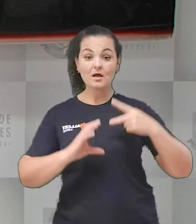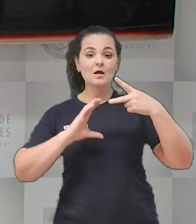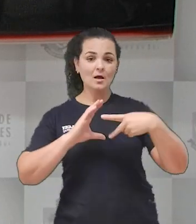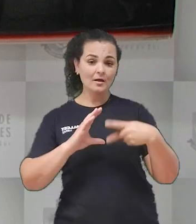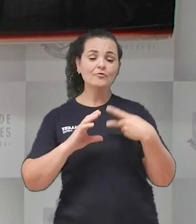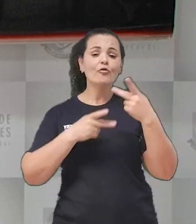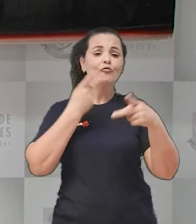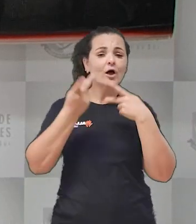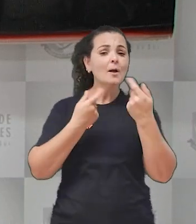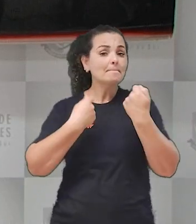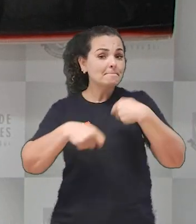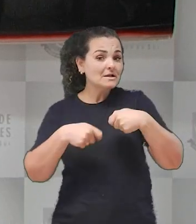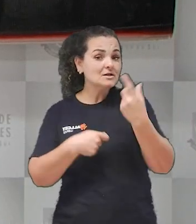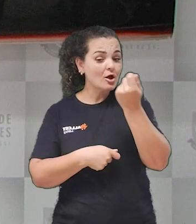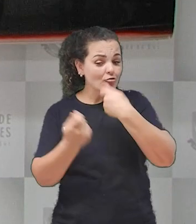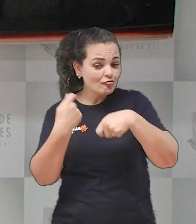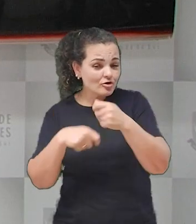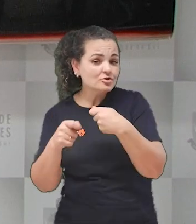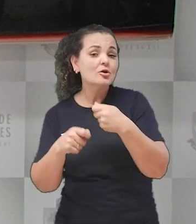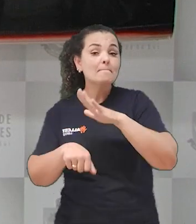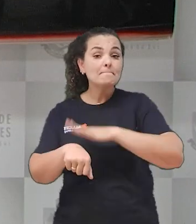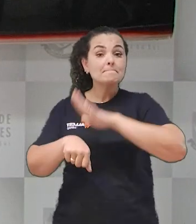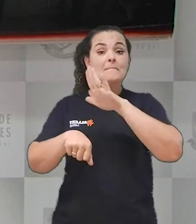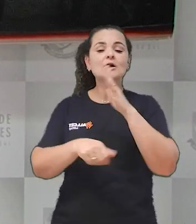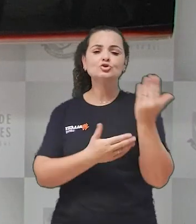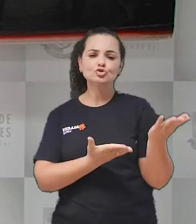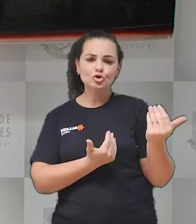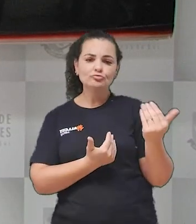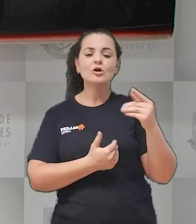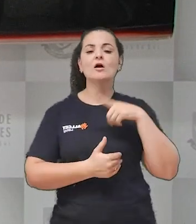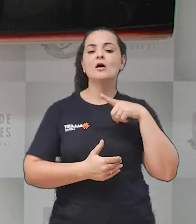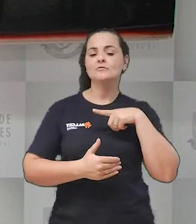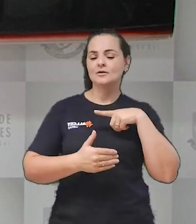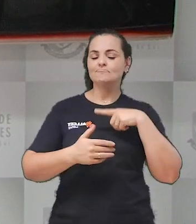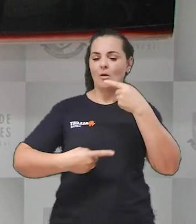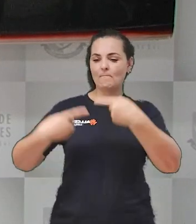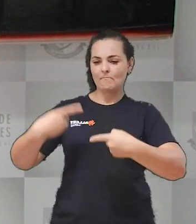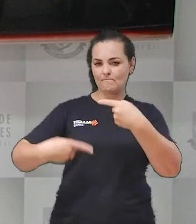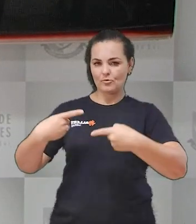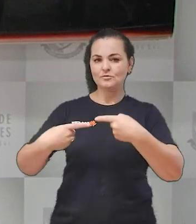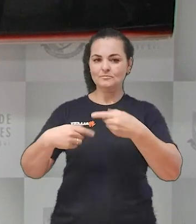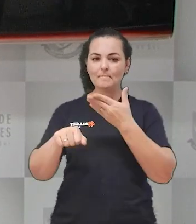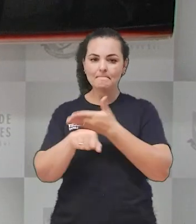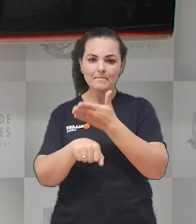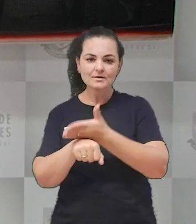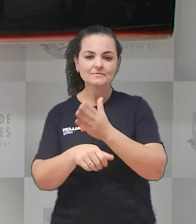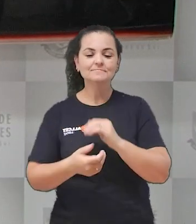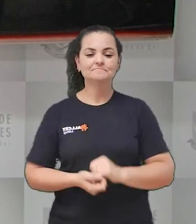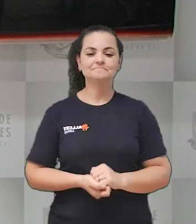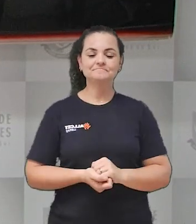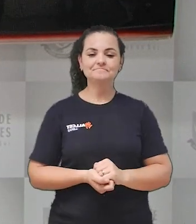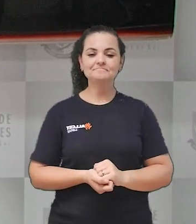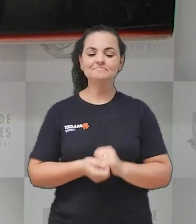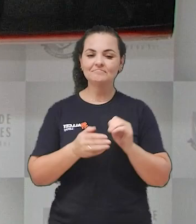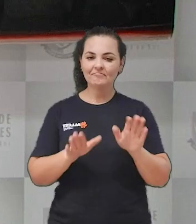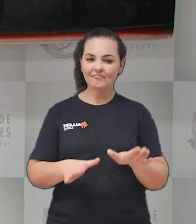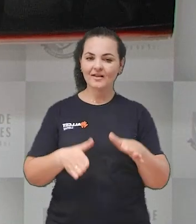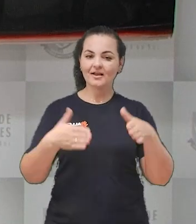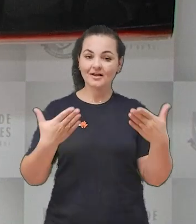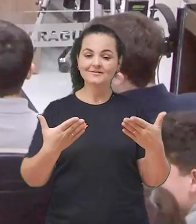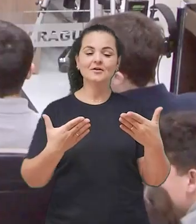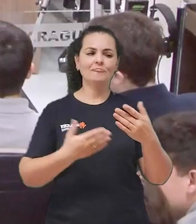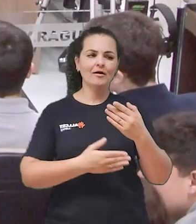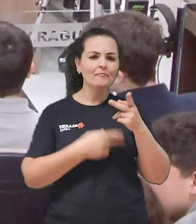luí Fernando Almeida afirma que investimentos são necessários para que mais jovens possam ter contato com o letramento